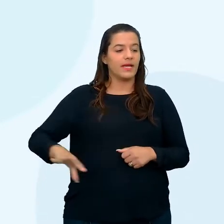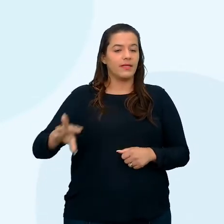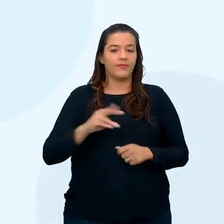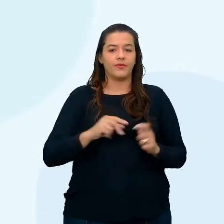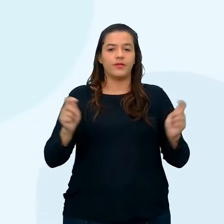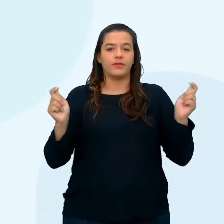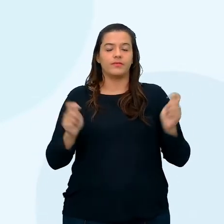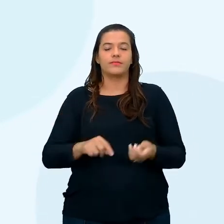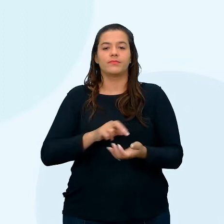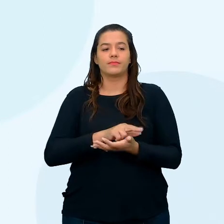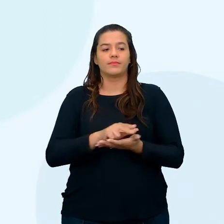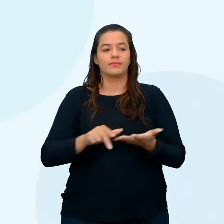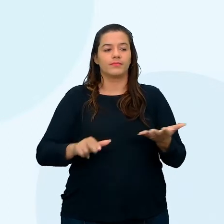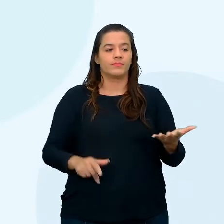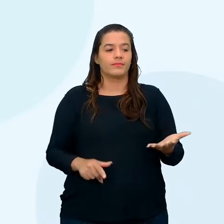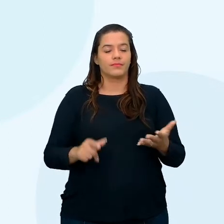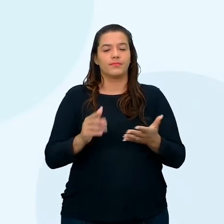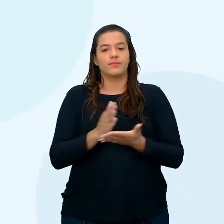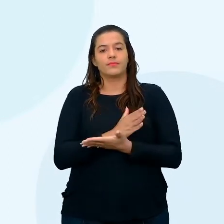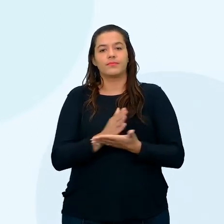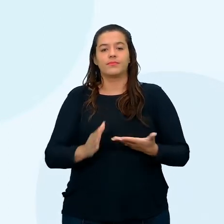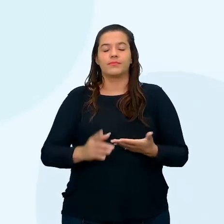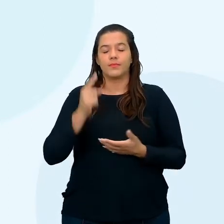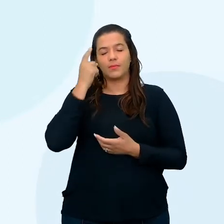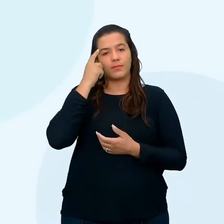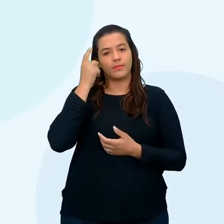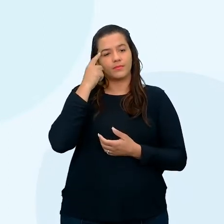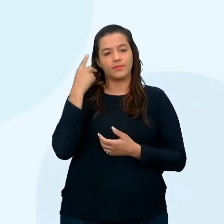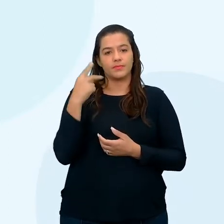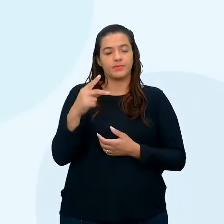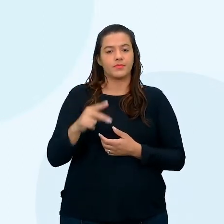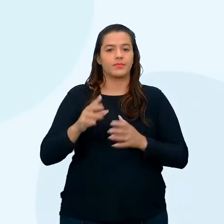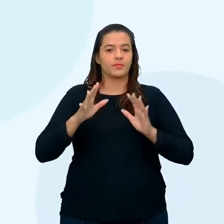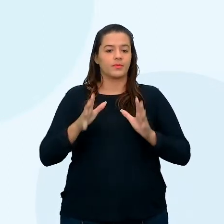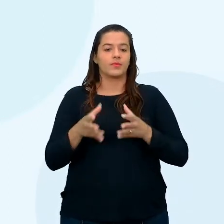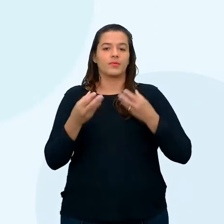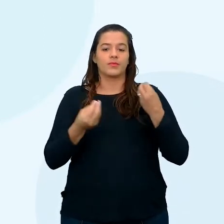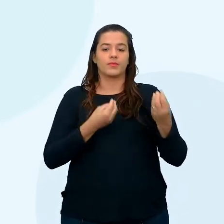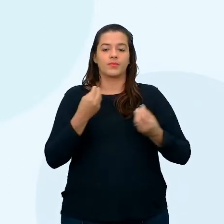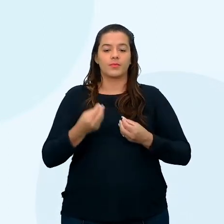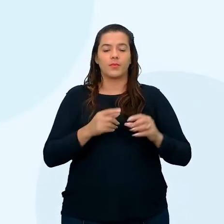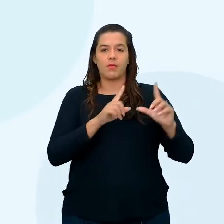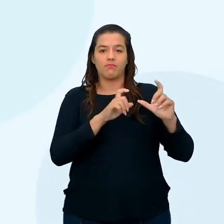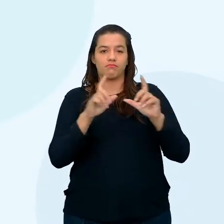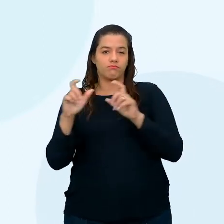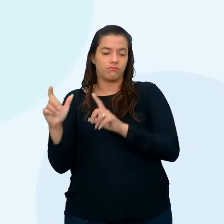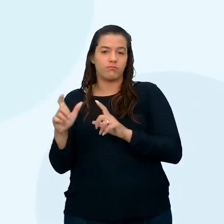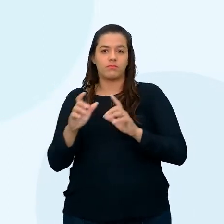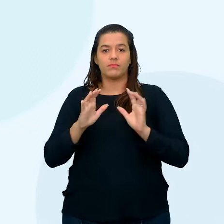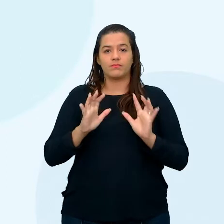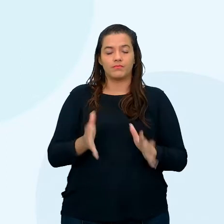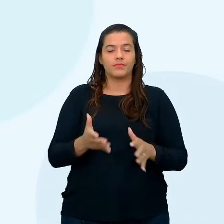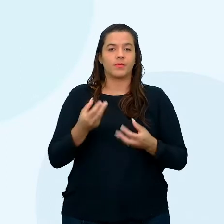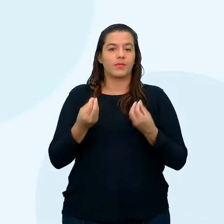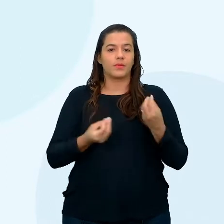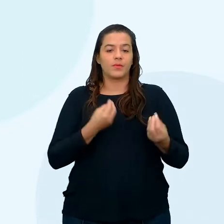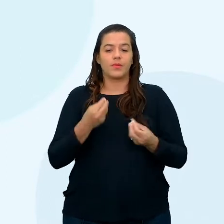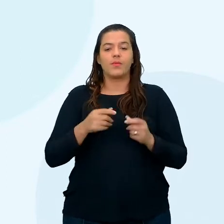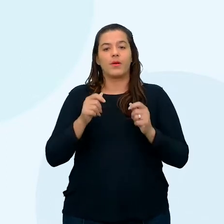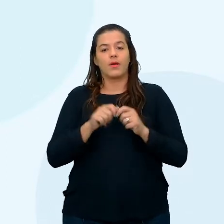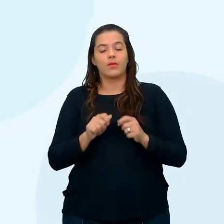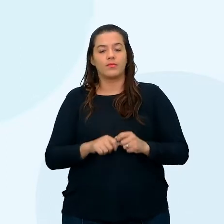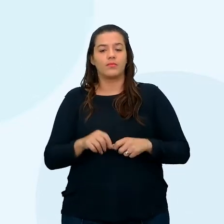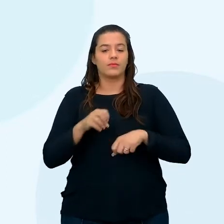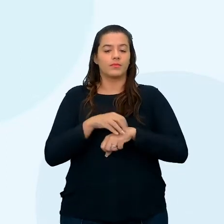perguntas para vocês aí pensarem como será. A gente já acabou de ver as fotinhos, então a gente já deu um prenúncio aí de